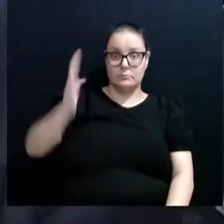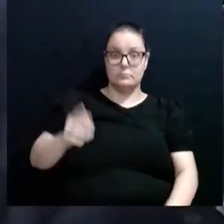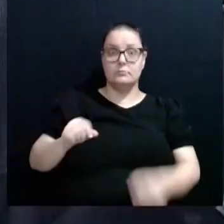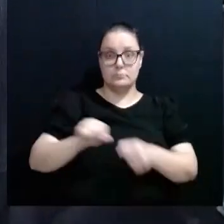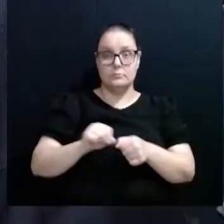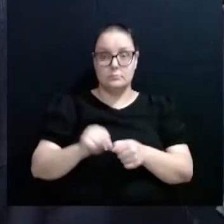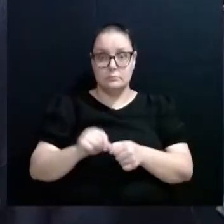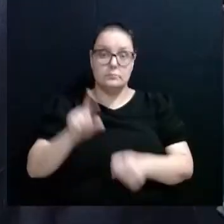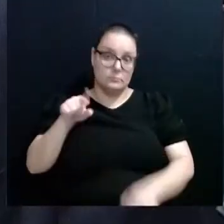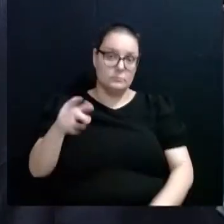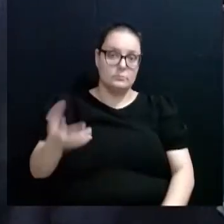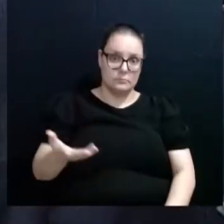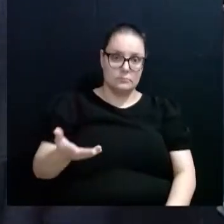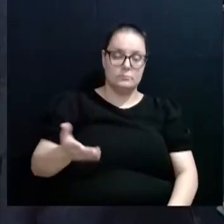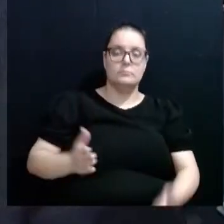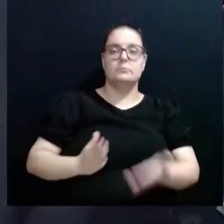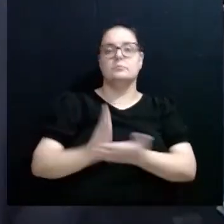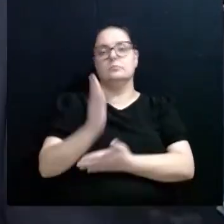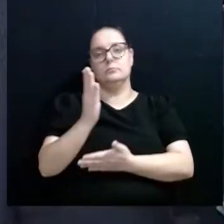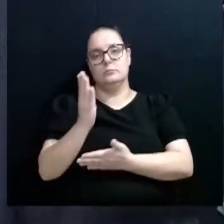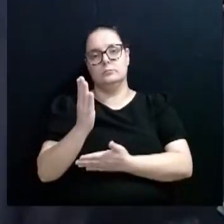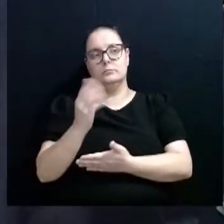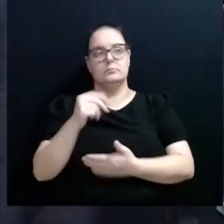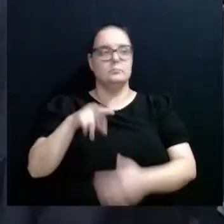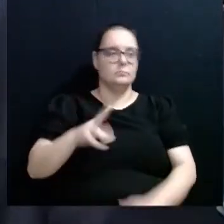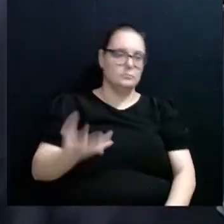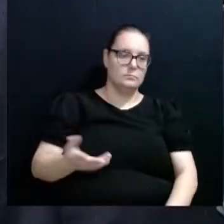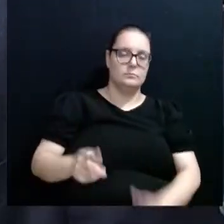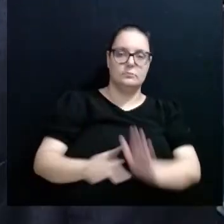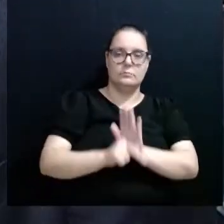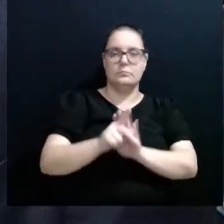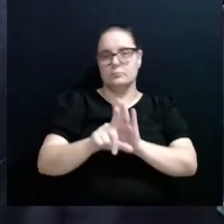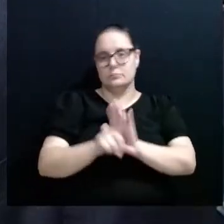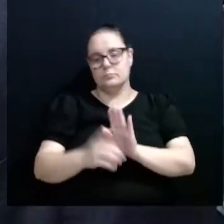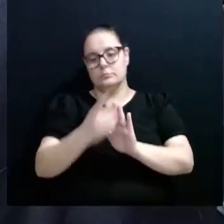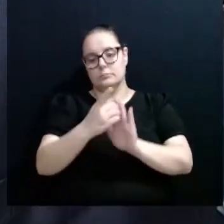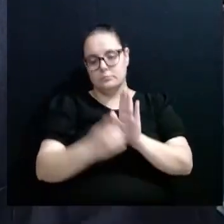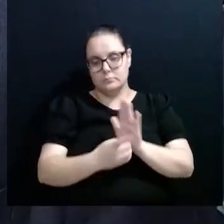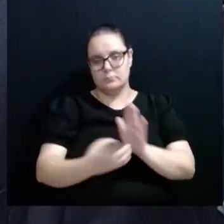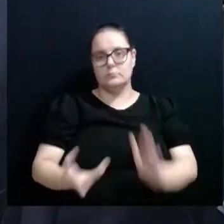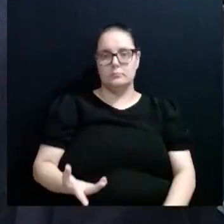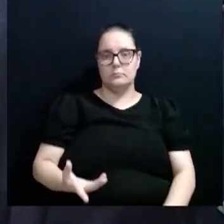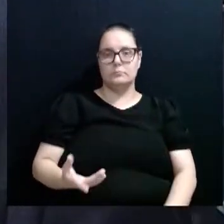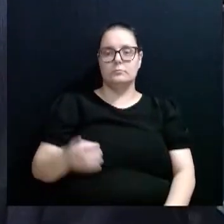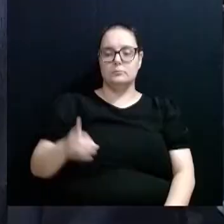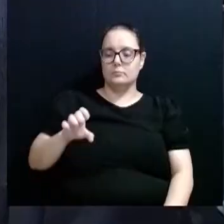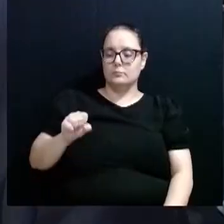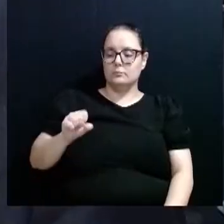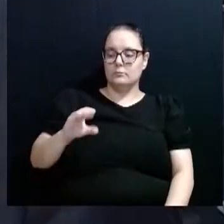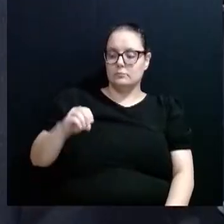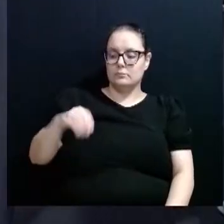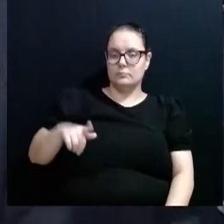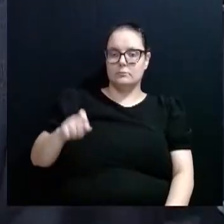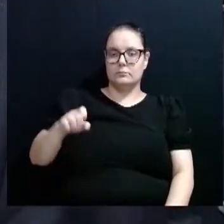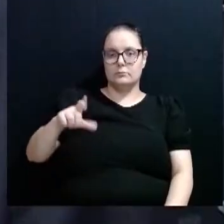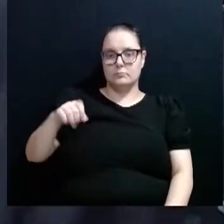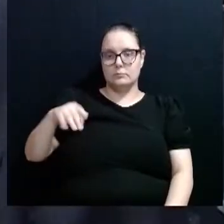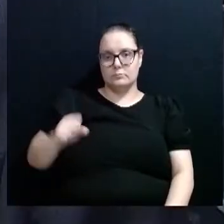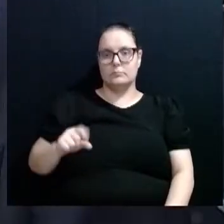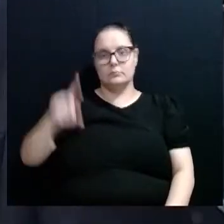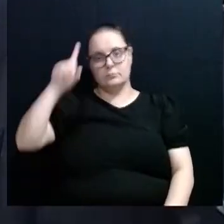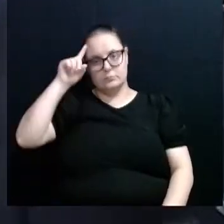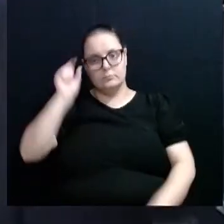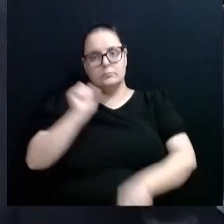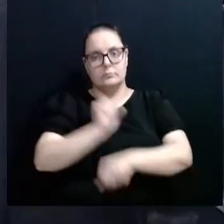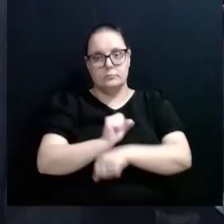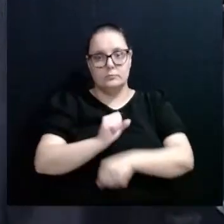é aprovar, ou através de um projeto de lei ou de um decreto, o descongelamento desses dias parados a fins dos direitos dos